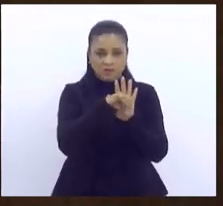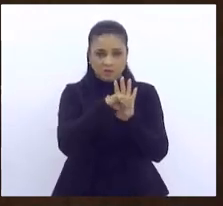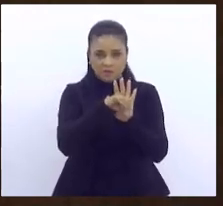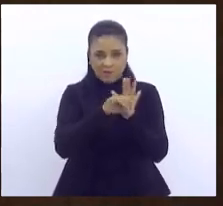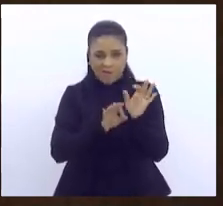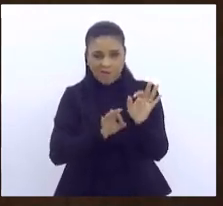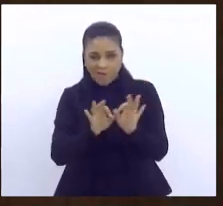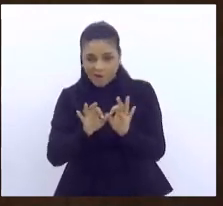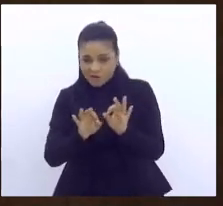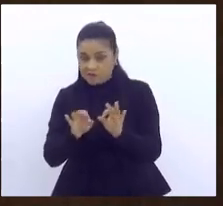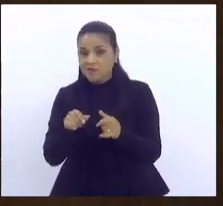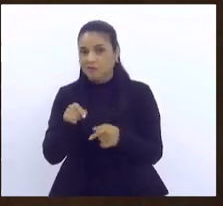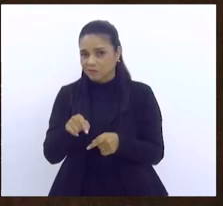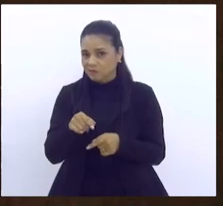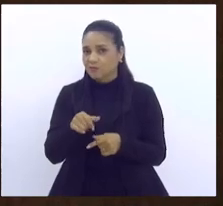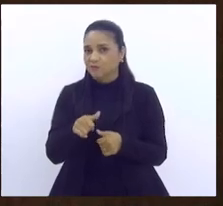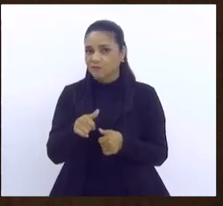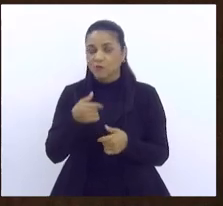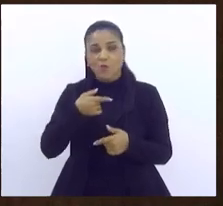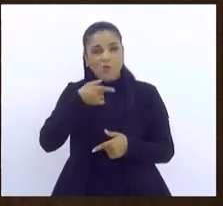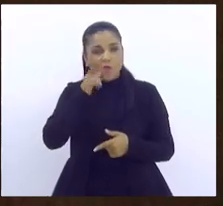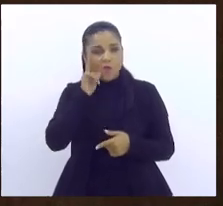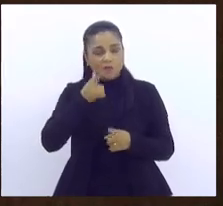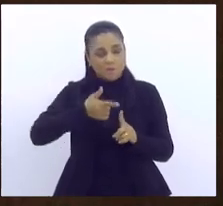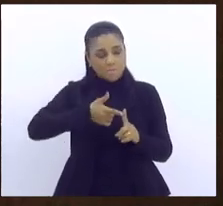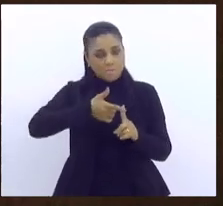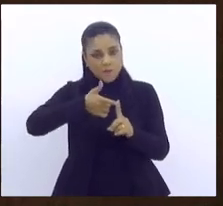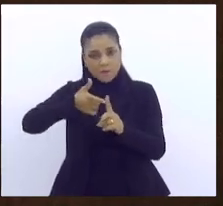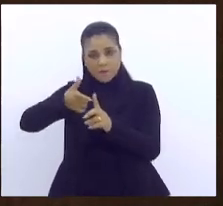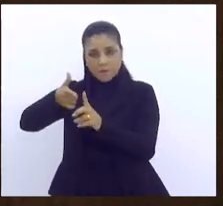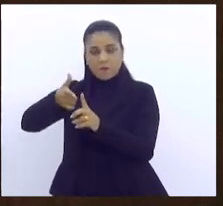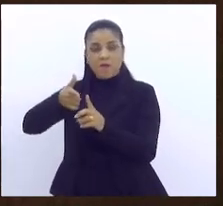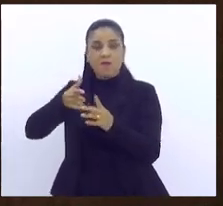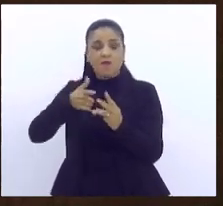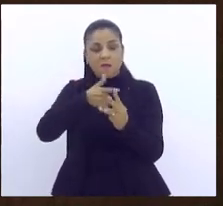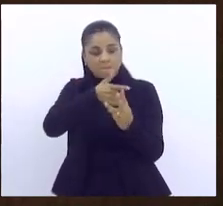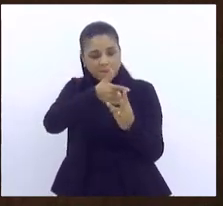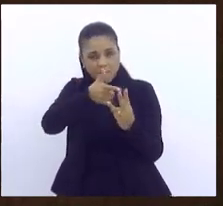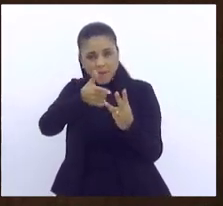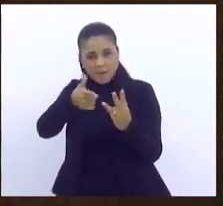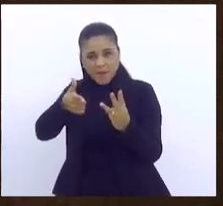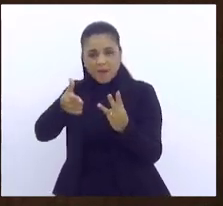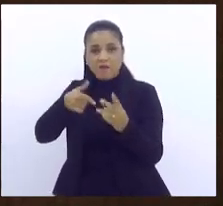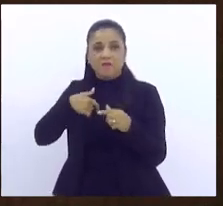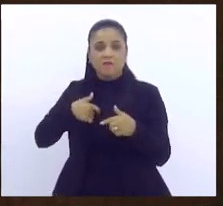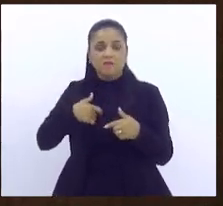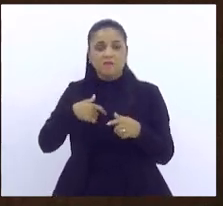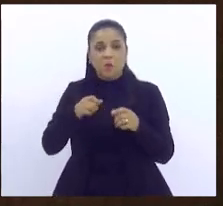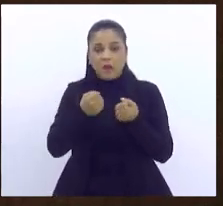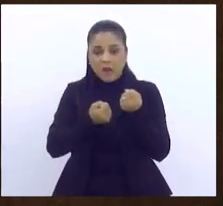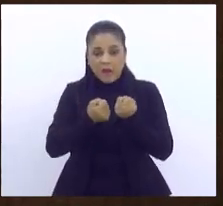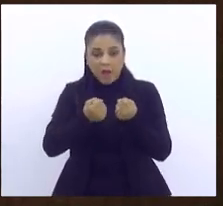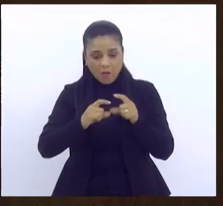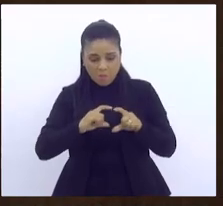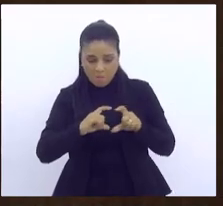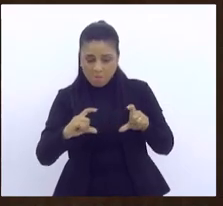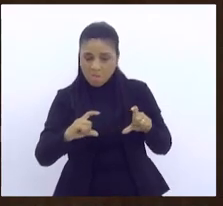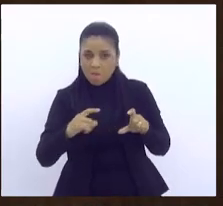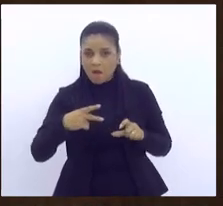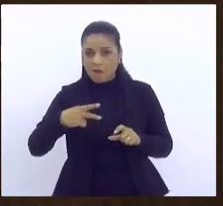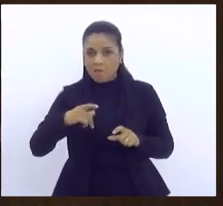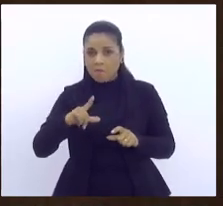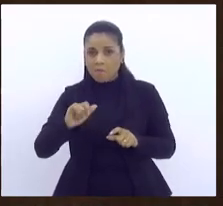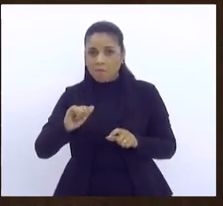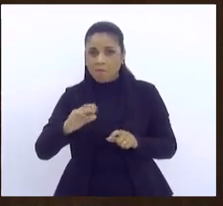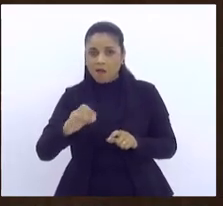é muito organizado. Ontem, o assassinato dos médicos contou com placas frias, com equipamento de letal,